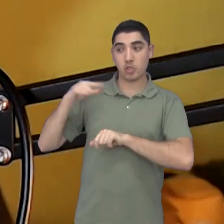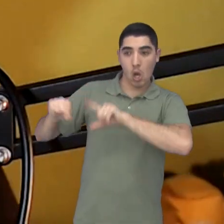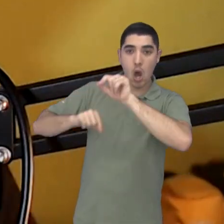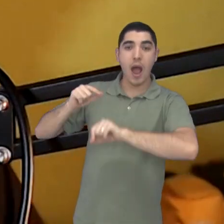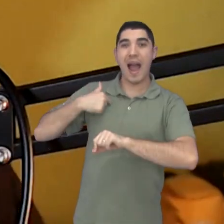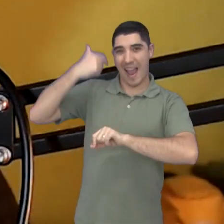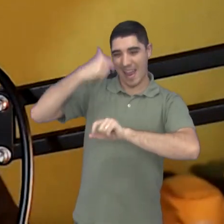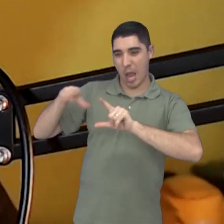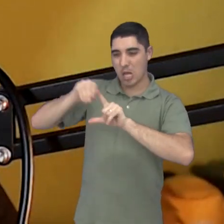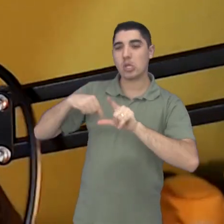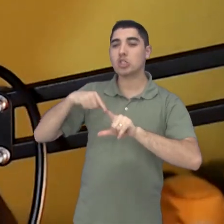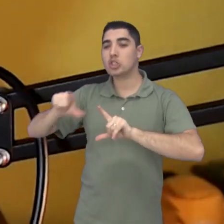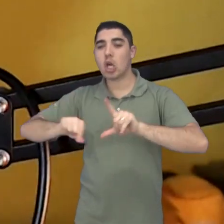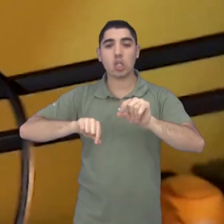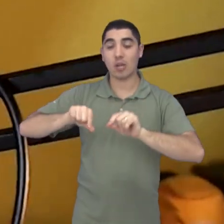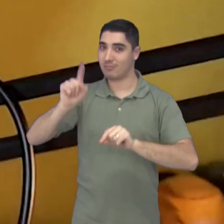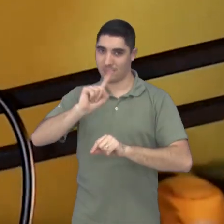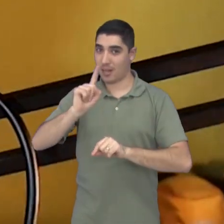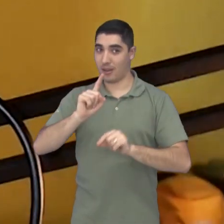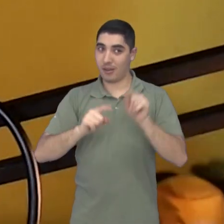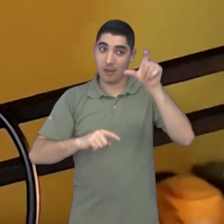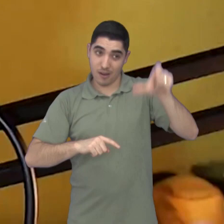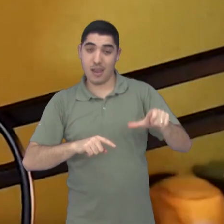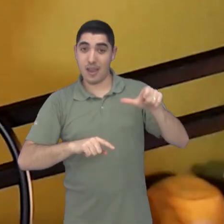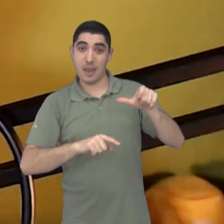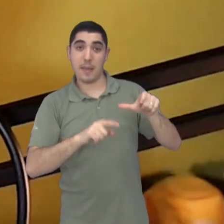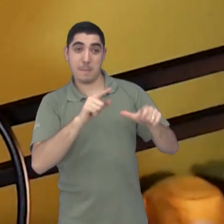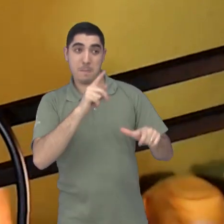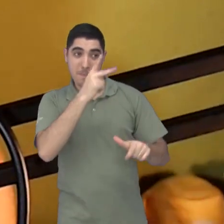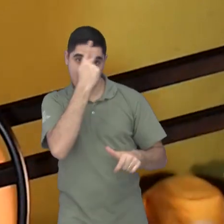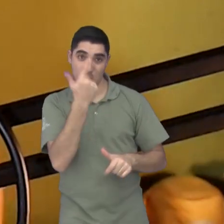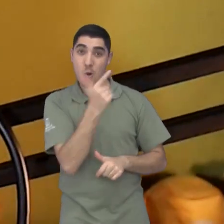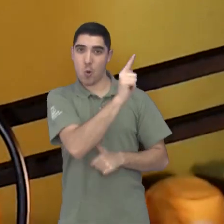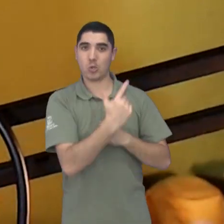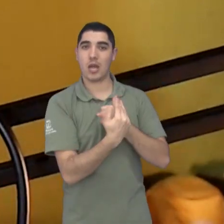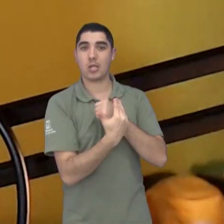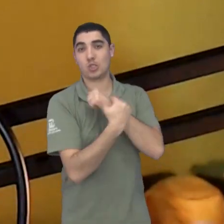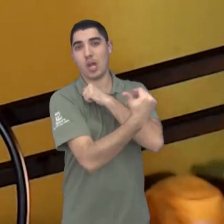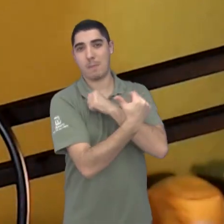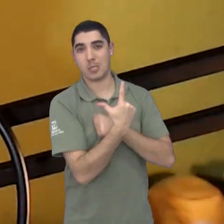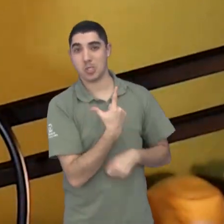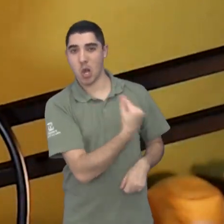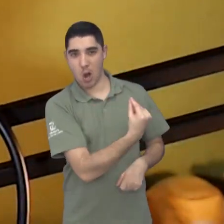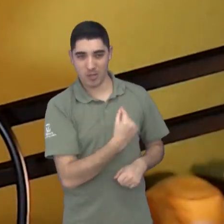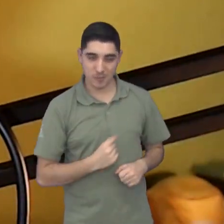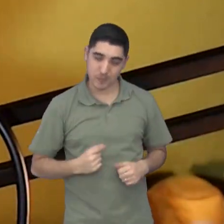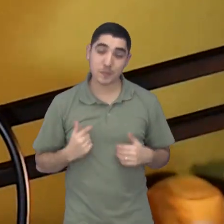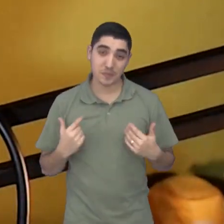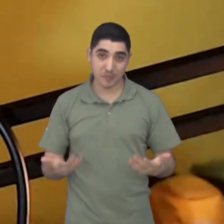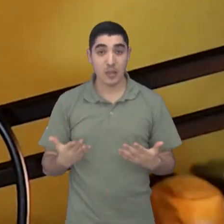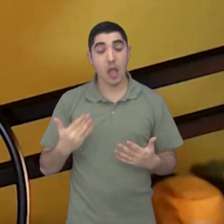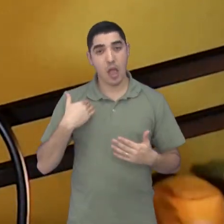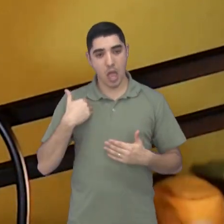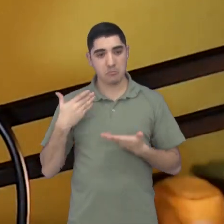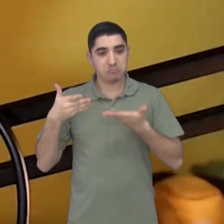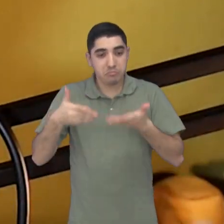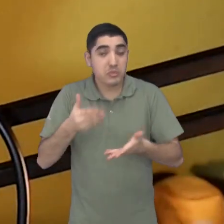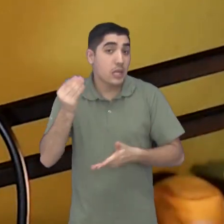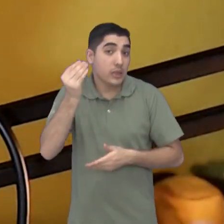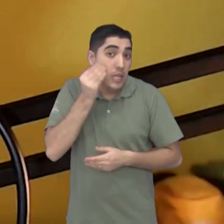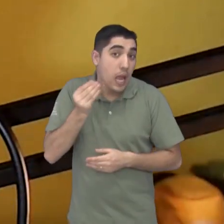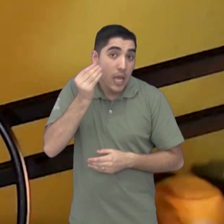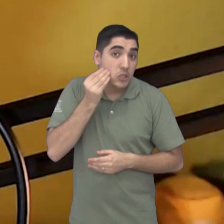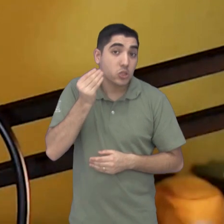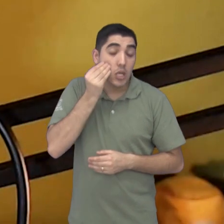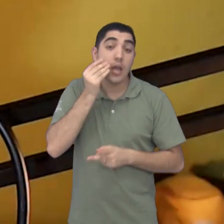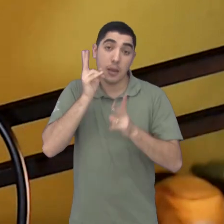não escolho nada. O dublador não escolhe nada. A gente é escolhido para fazer as coisas. E quando eu faço o